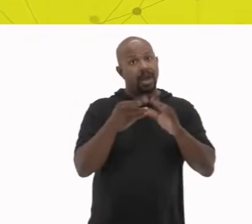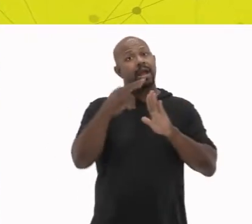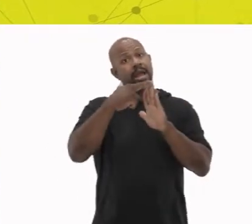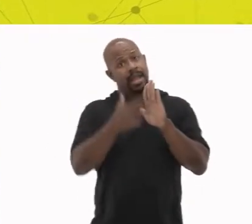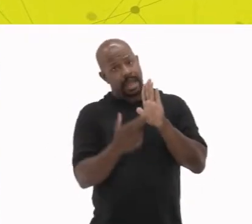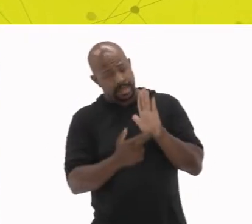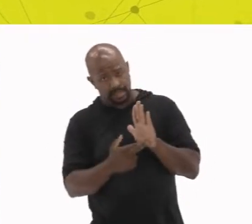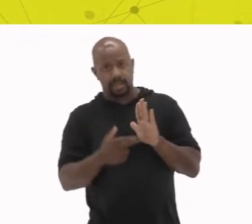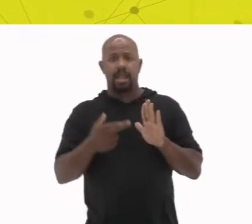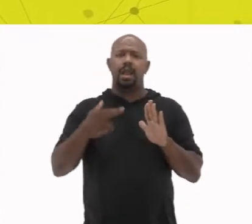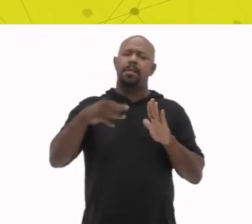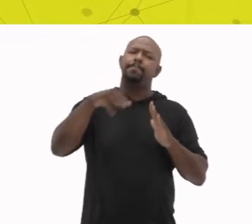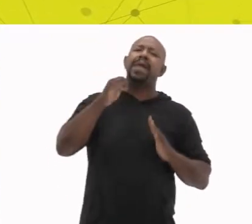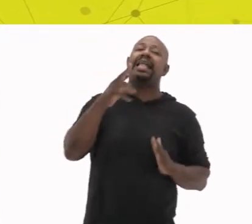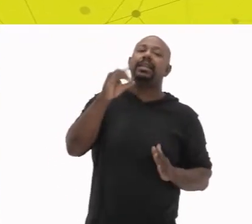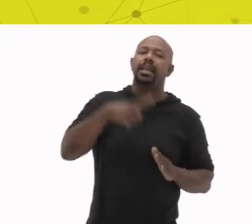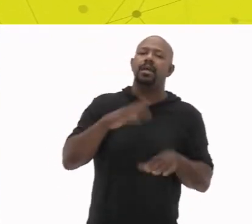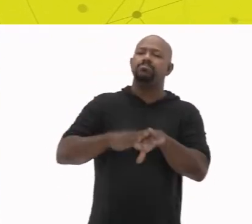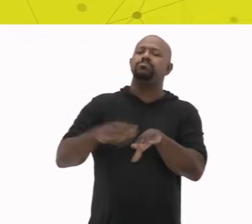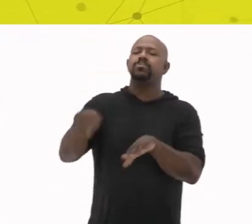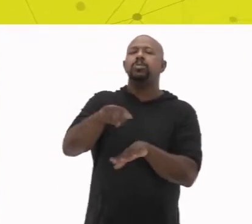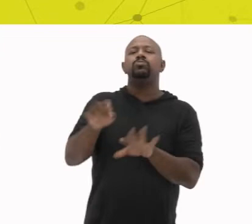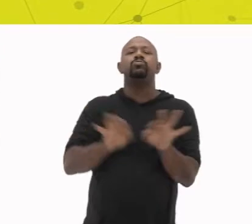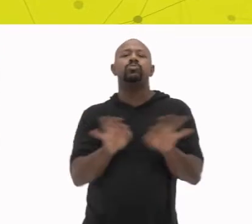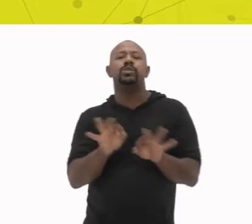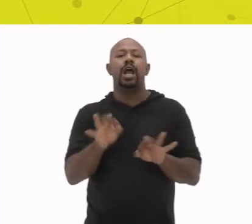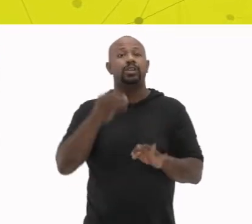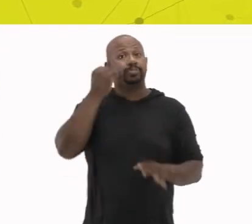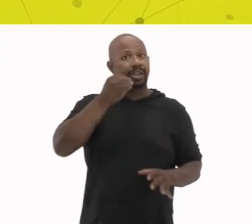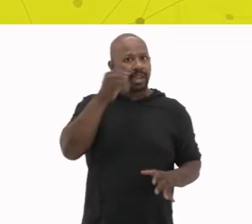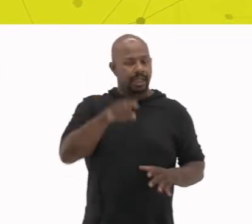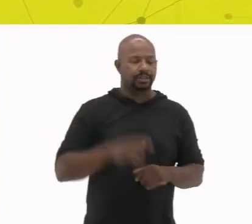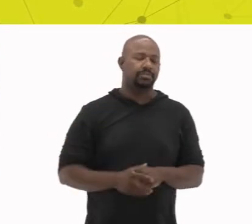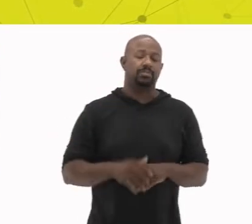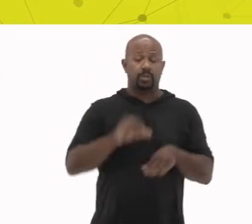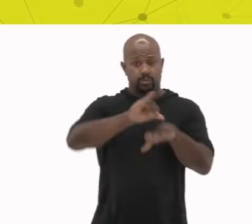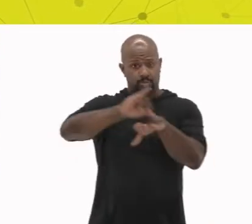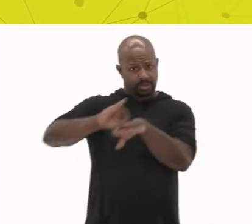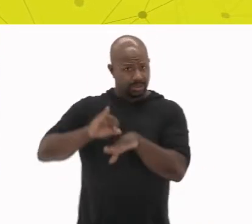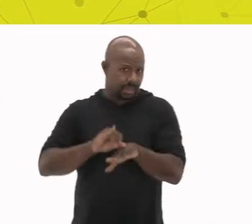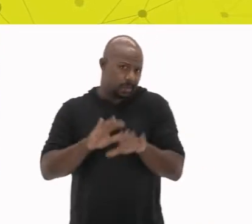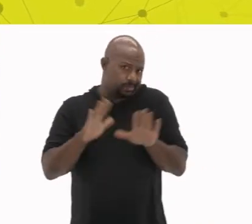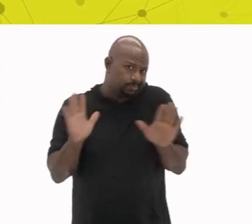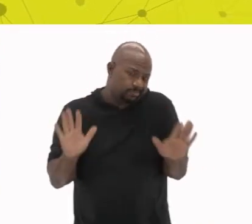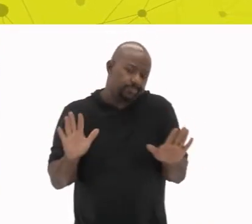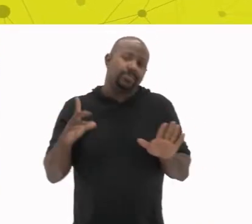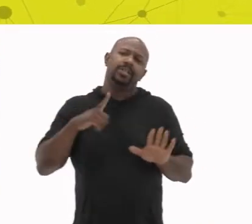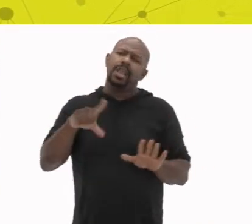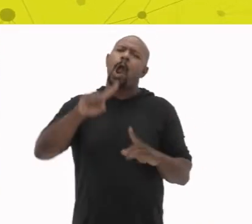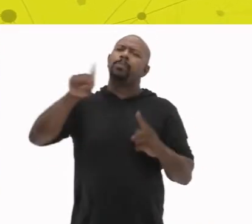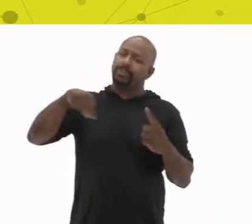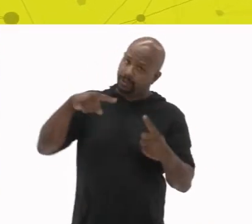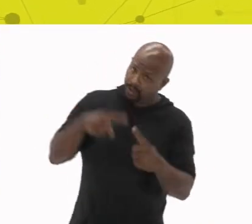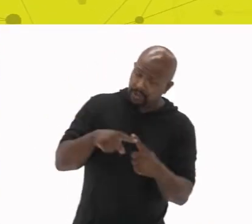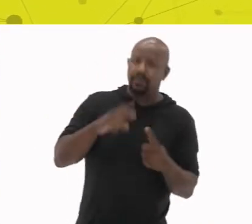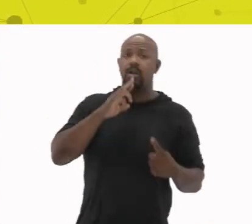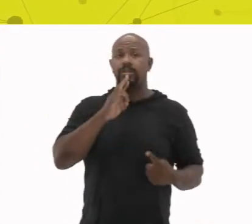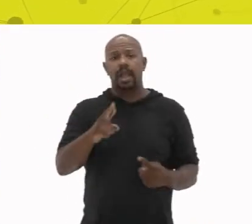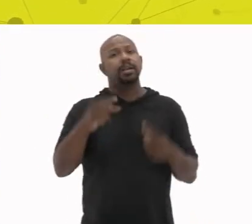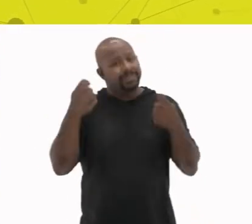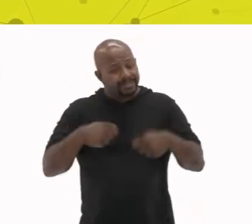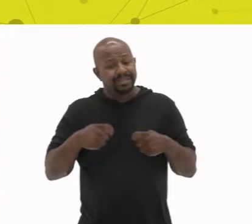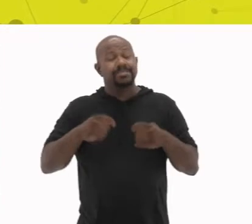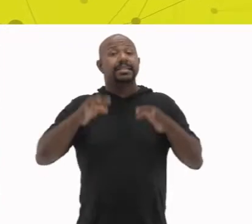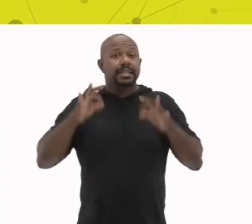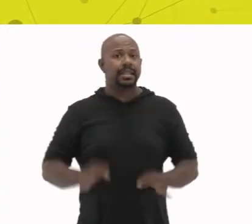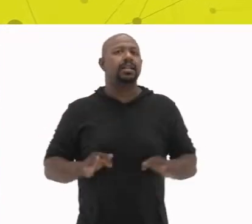com os rigores e as métricas previstas pelos projetistas da experiência. Uma exposição, portanto, tem objetivos e resultados que precisam